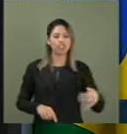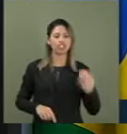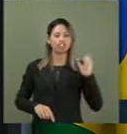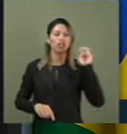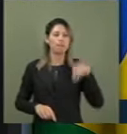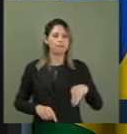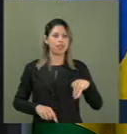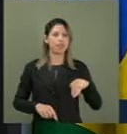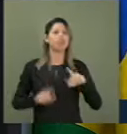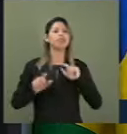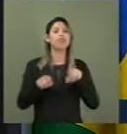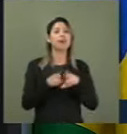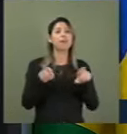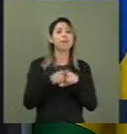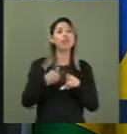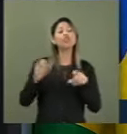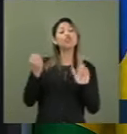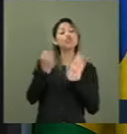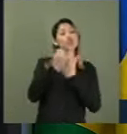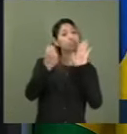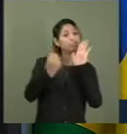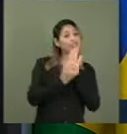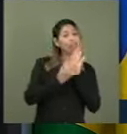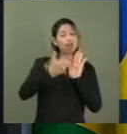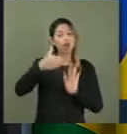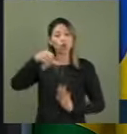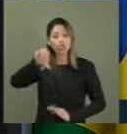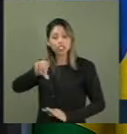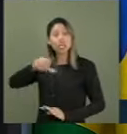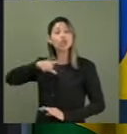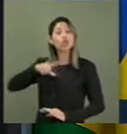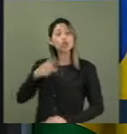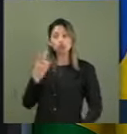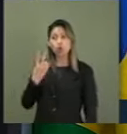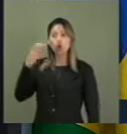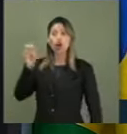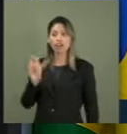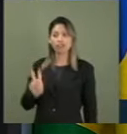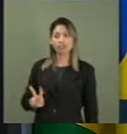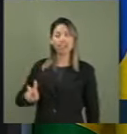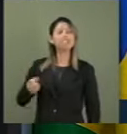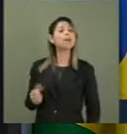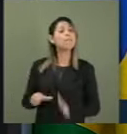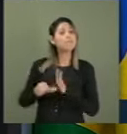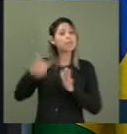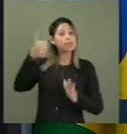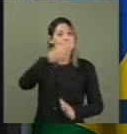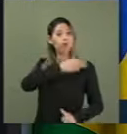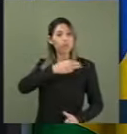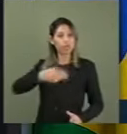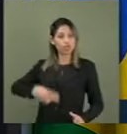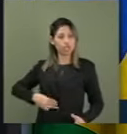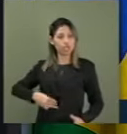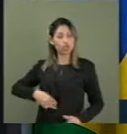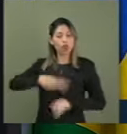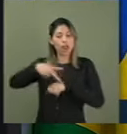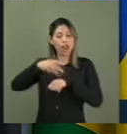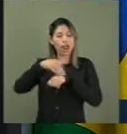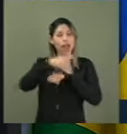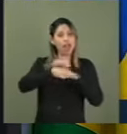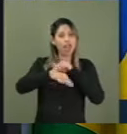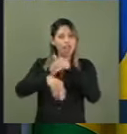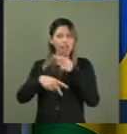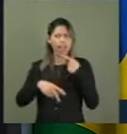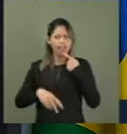Conservador, no século XIX, quando foi por 2 vezes primeiro-ministro do Reino Unido. Ele dizia: